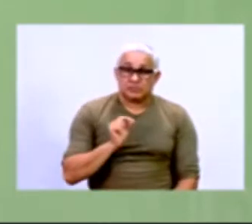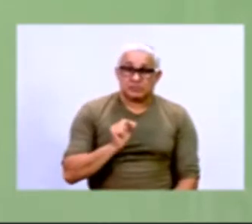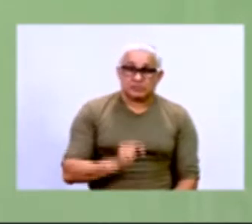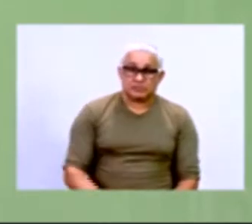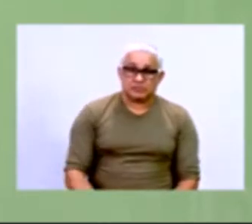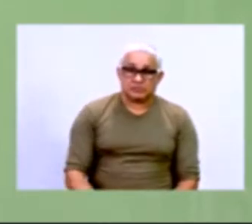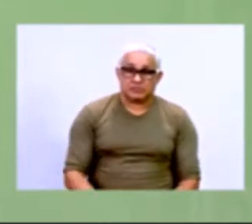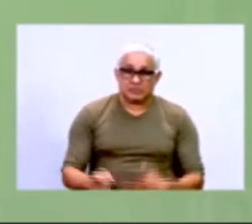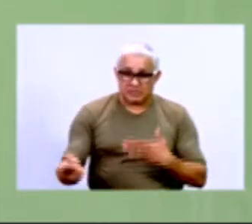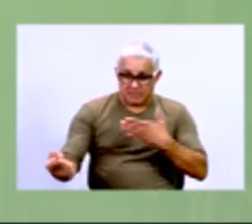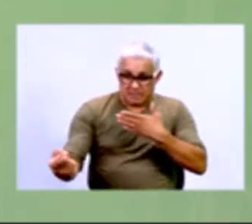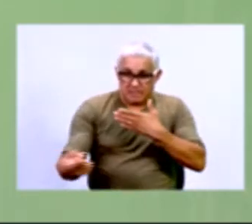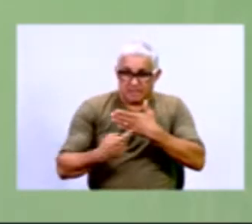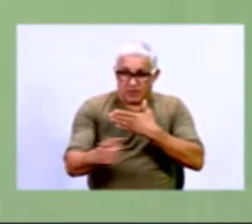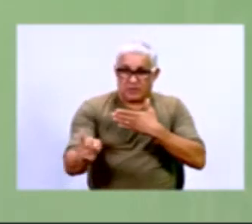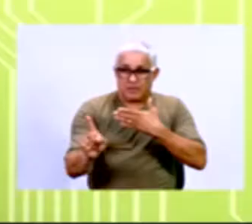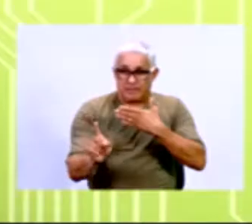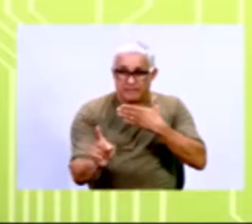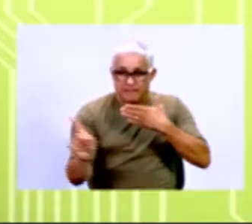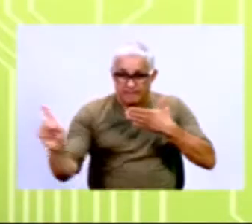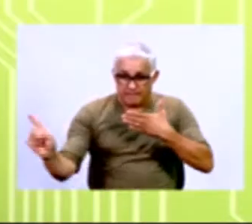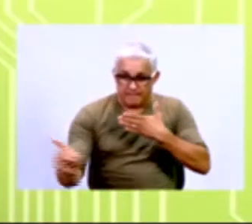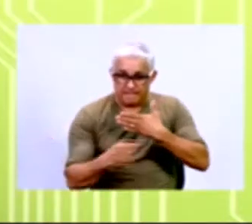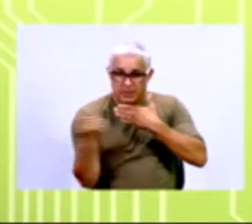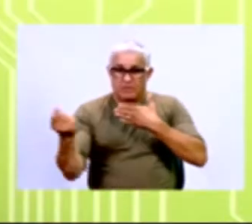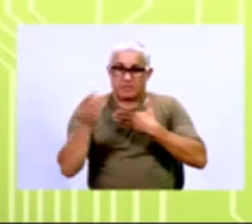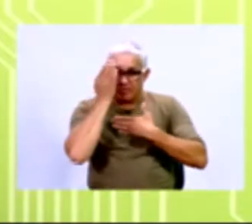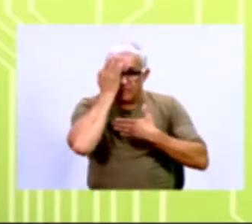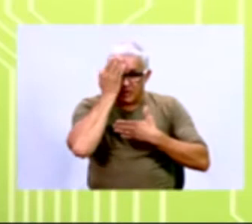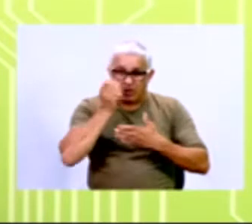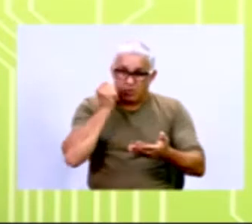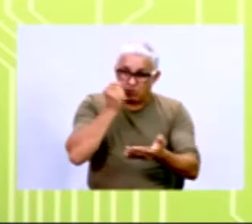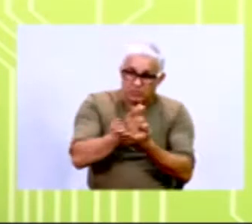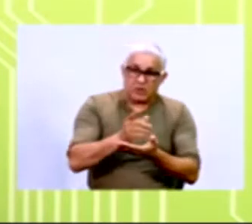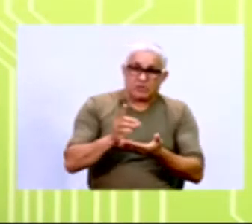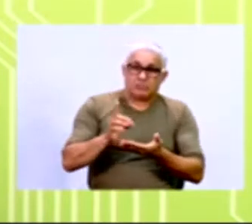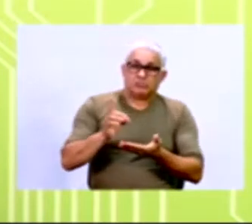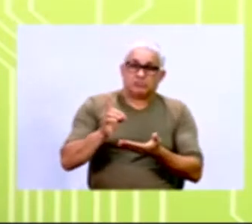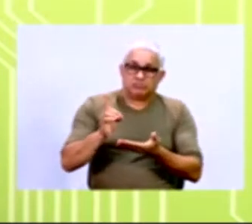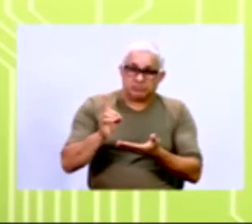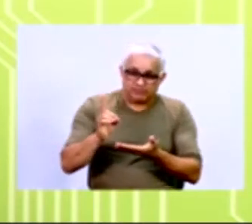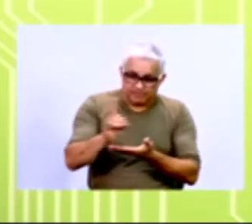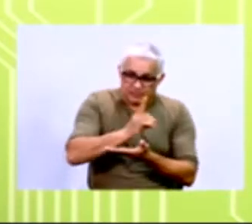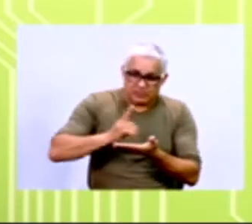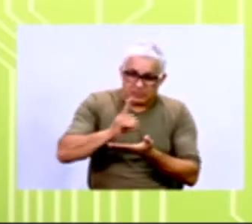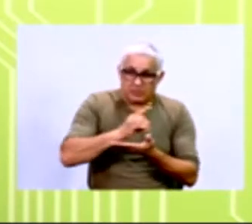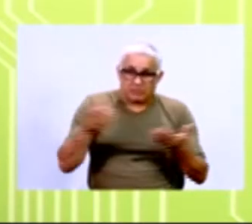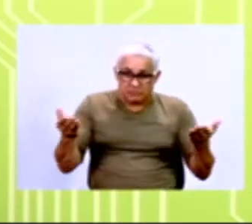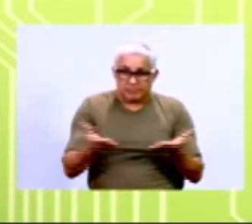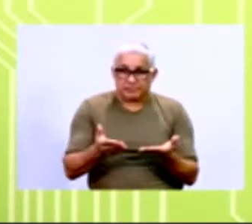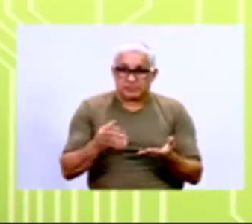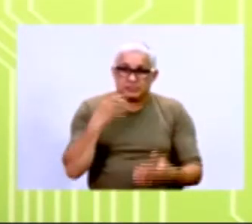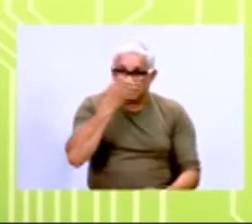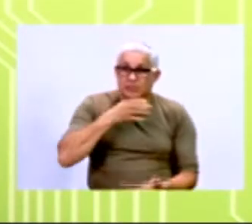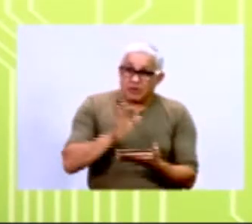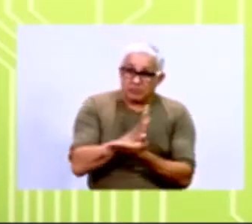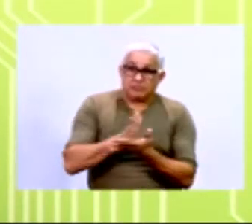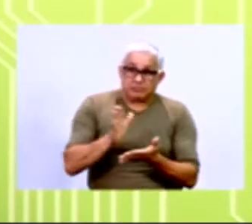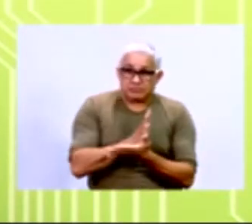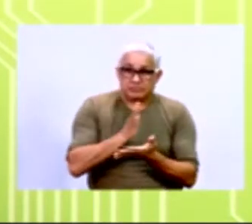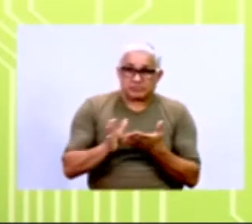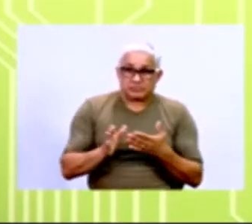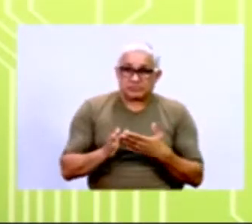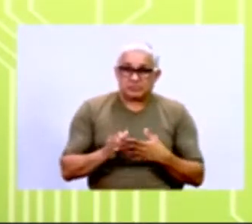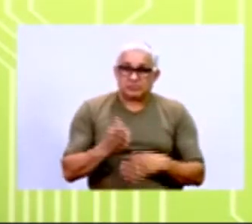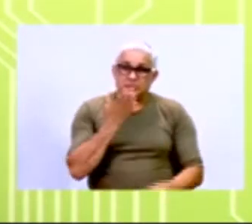a proteção contra a pirataria. Então, quando você compra um CD hoje em dia, as músicas, na maioria das vezes, ela vem